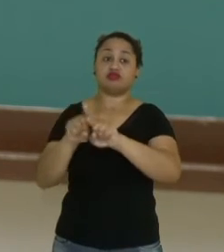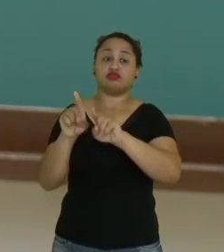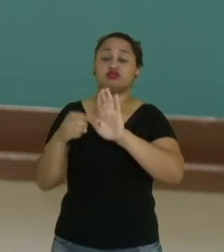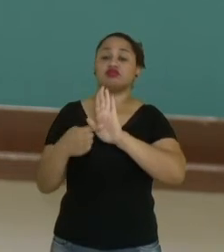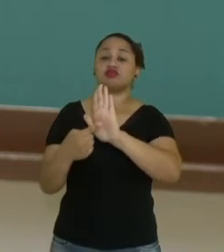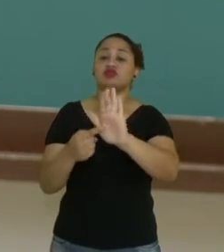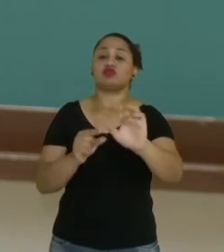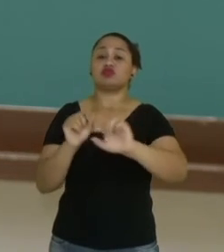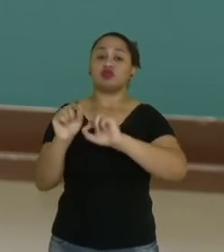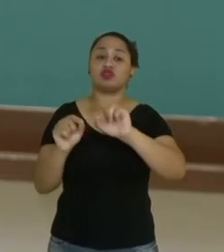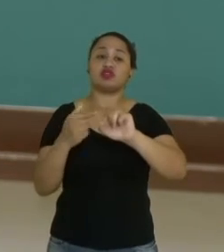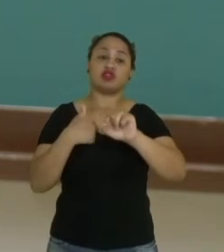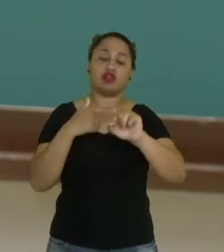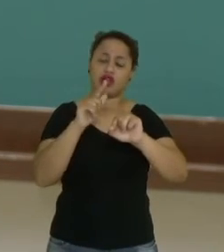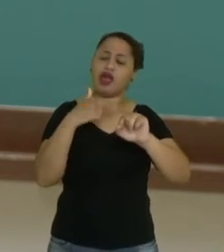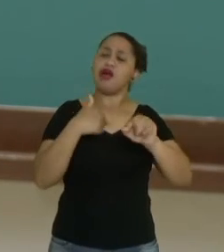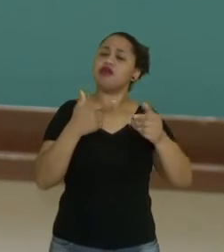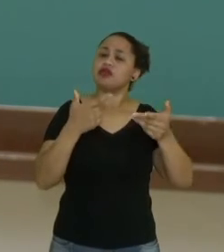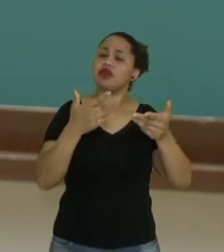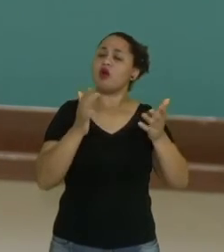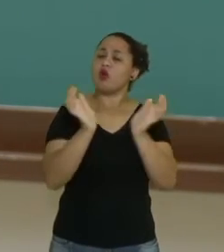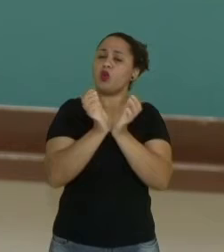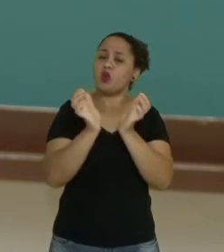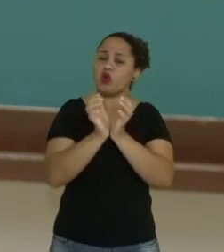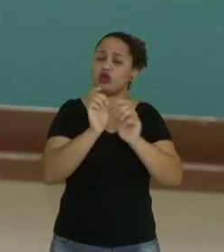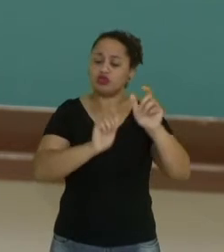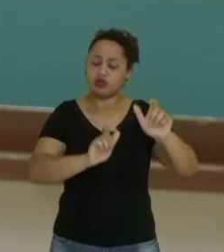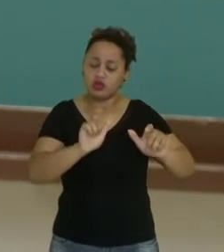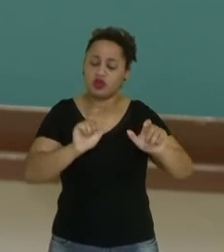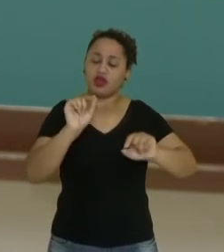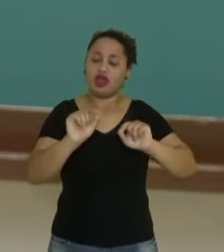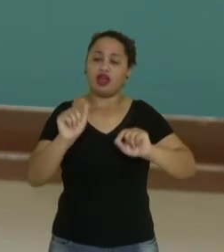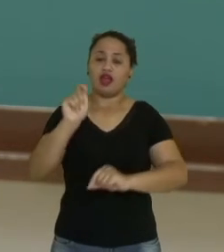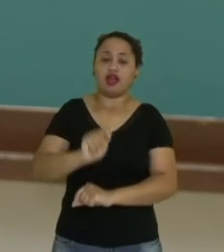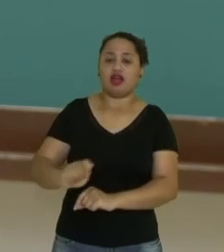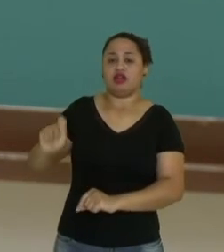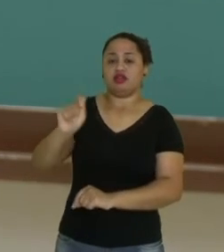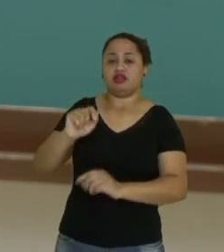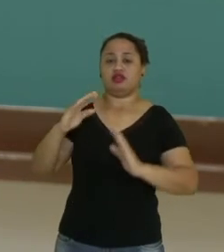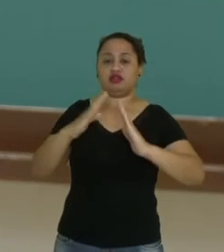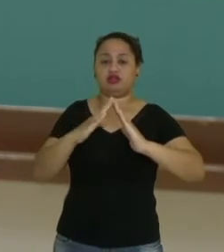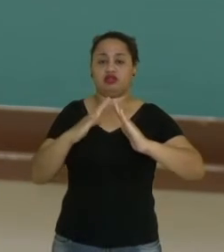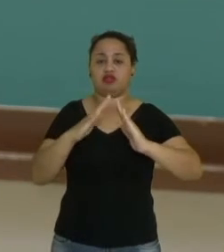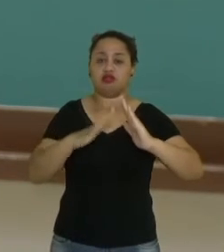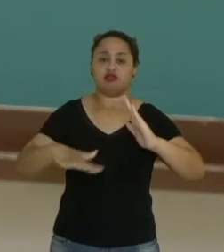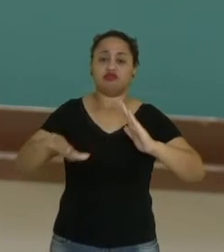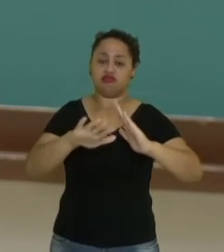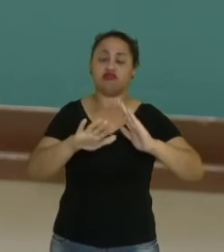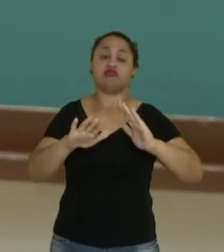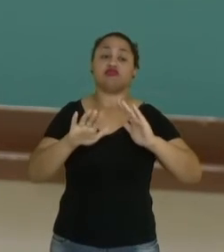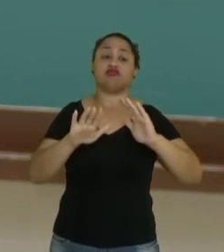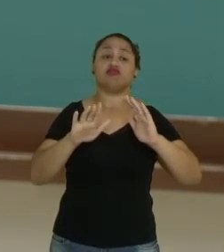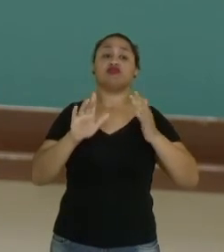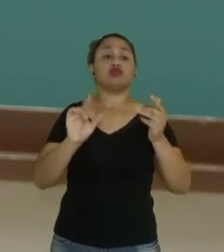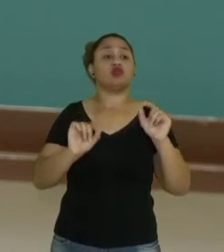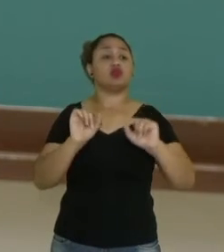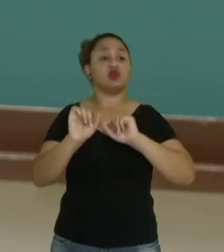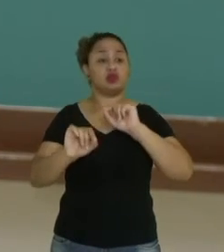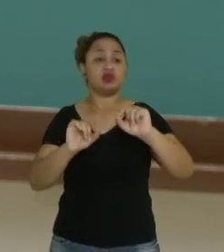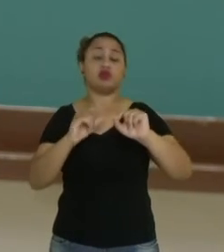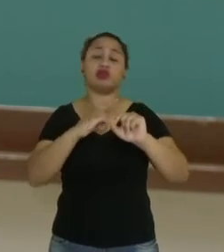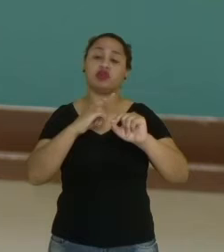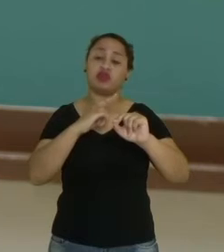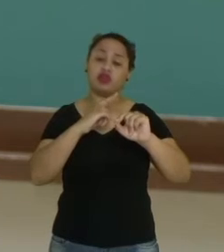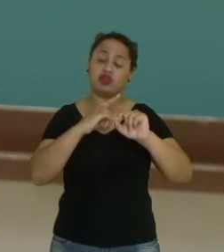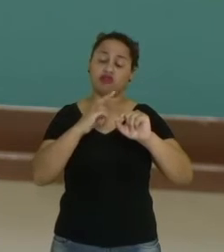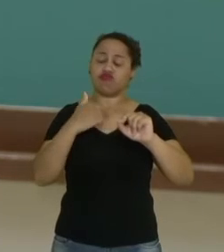apresenta aqui, ó, que é uma reivindicação de um grupo de pessoas, no caso, a Associação de Moradores, né,